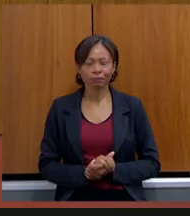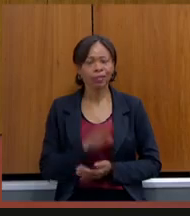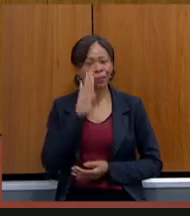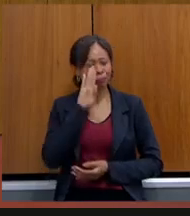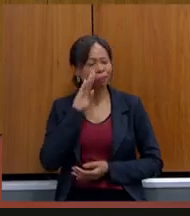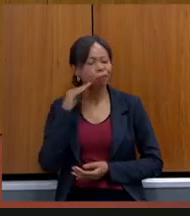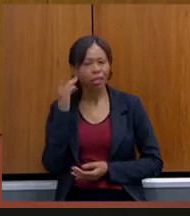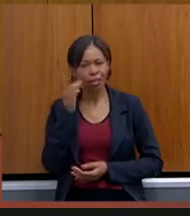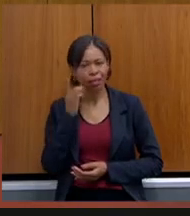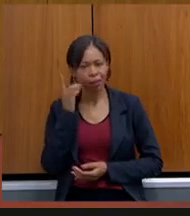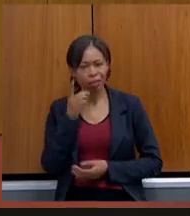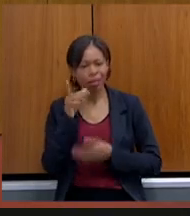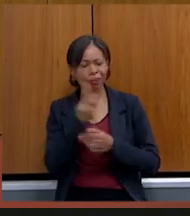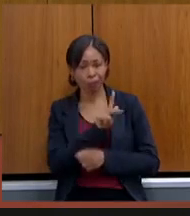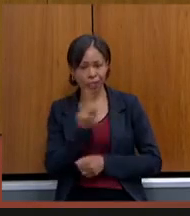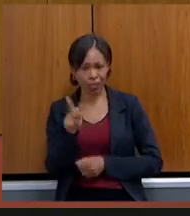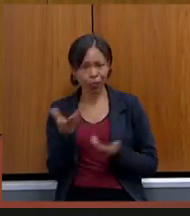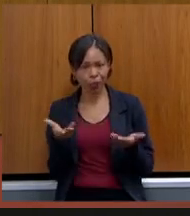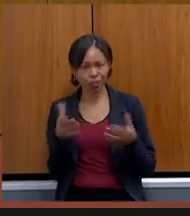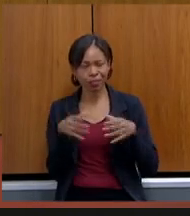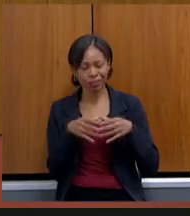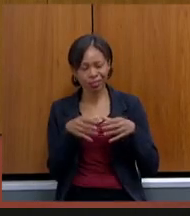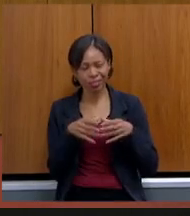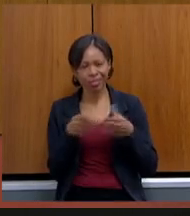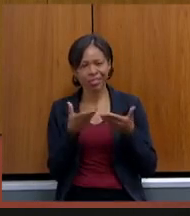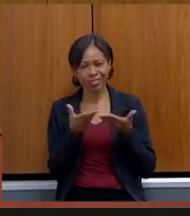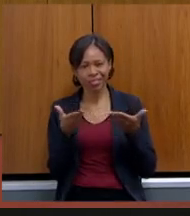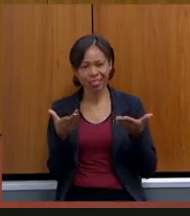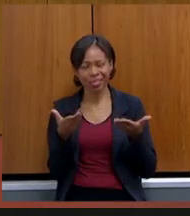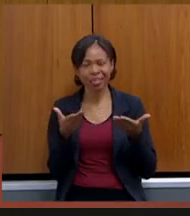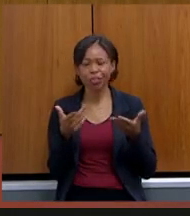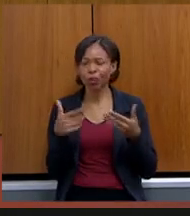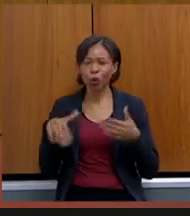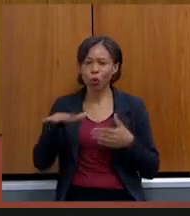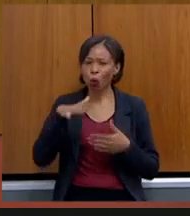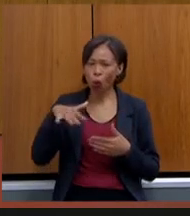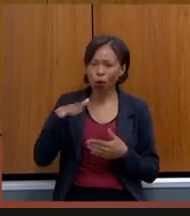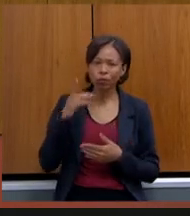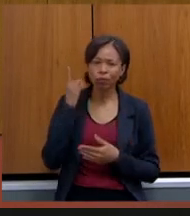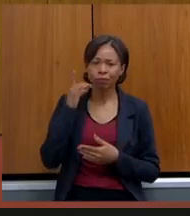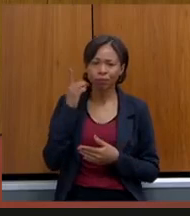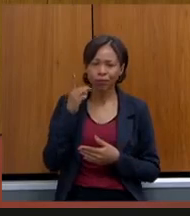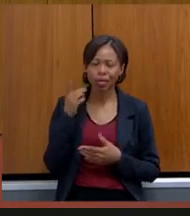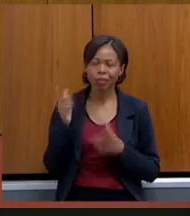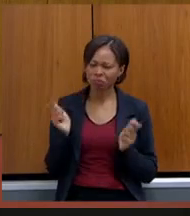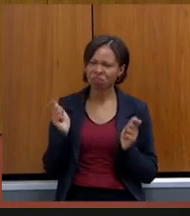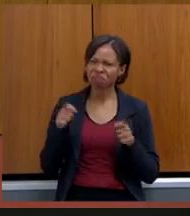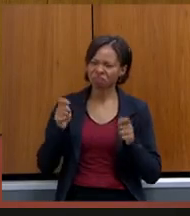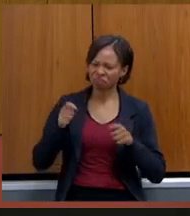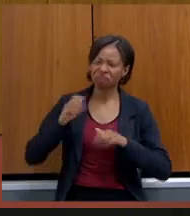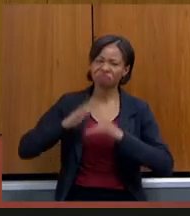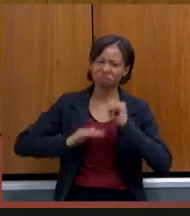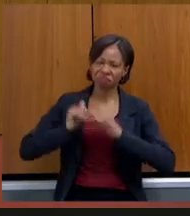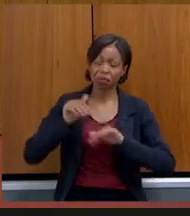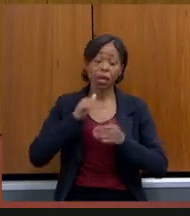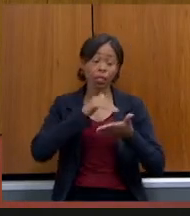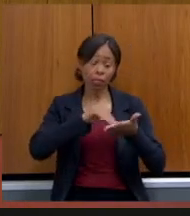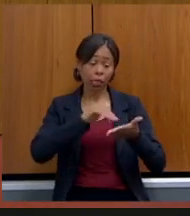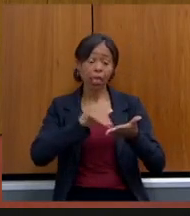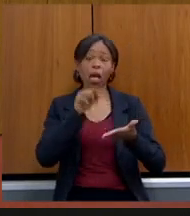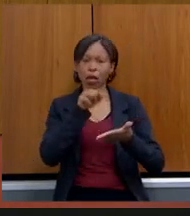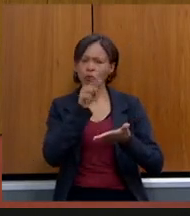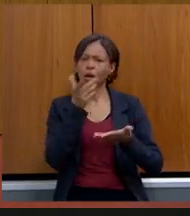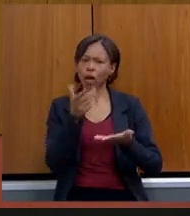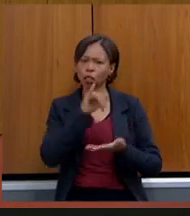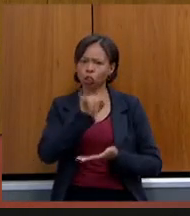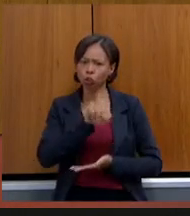Beatriz Cerqueira Presidente dessa comissão caro em Deus que horas deputados senhoras deputadas competente cima secretária